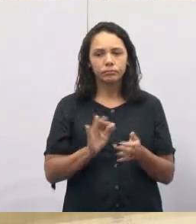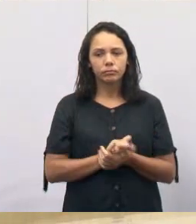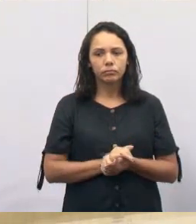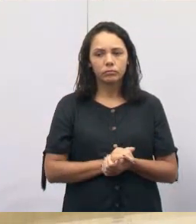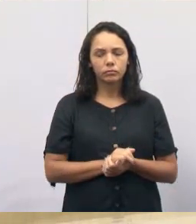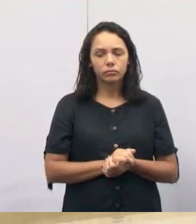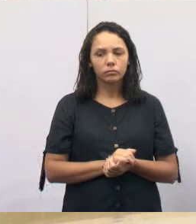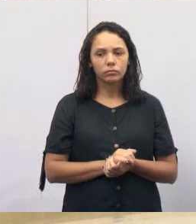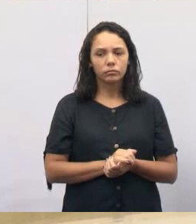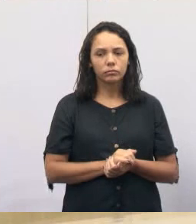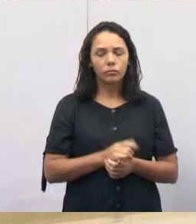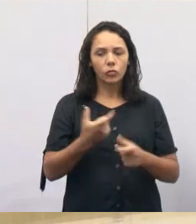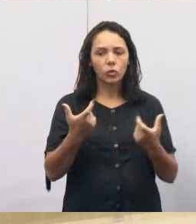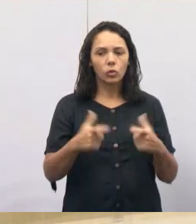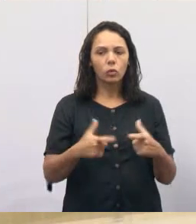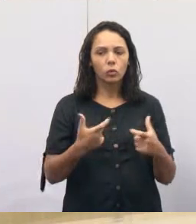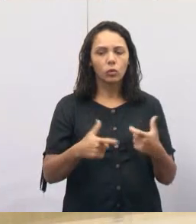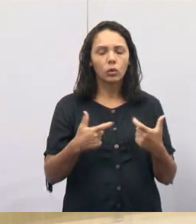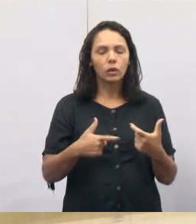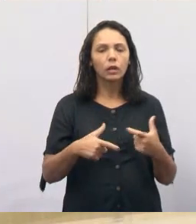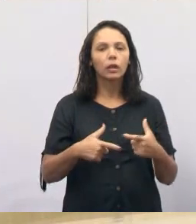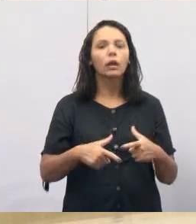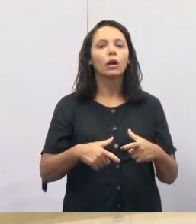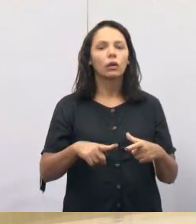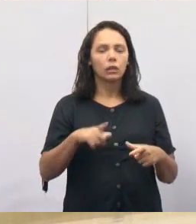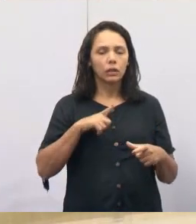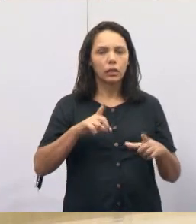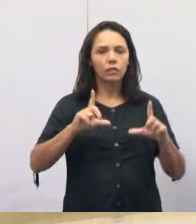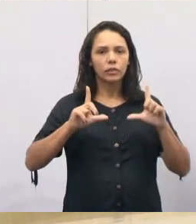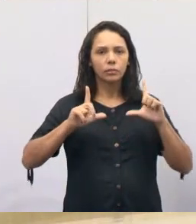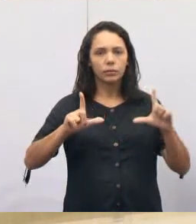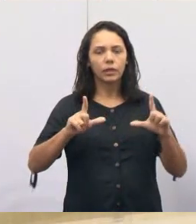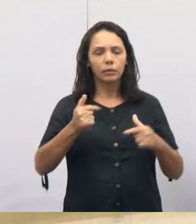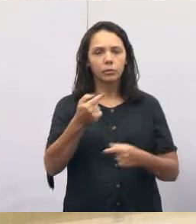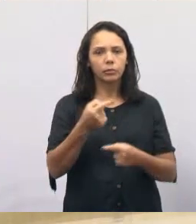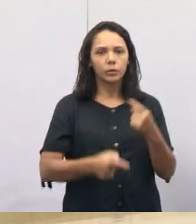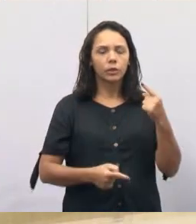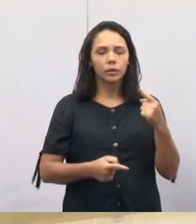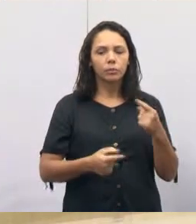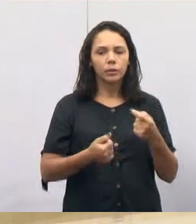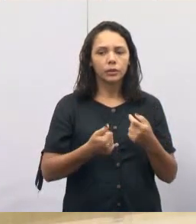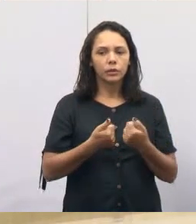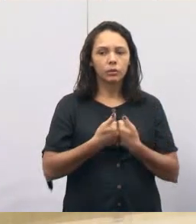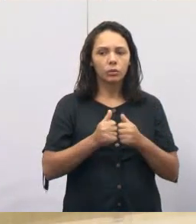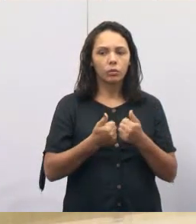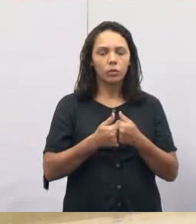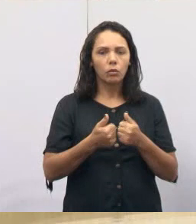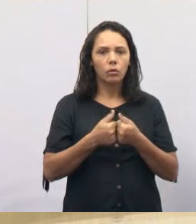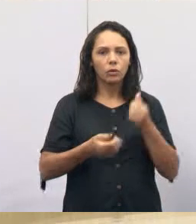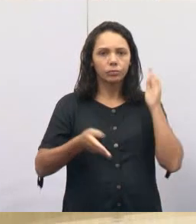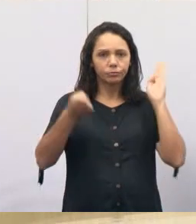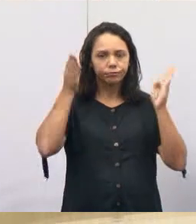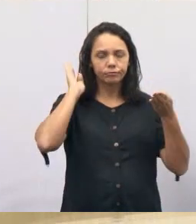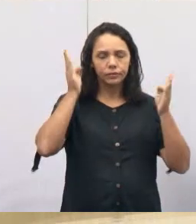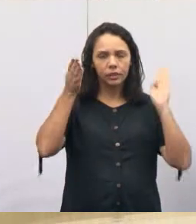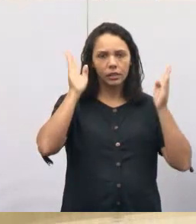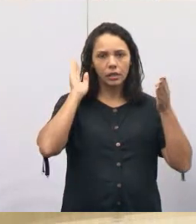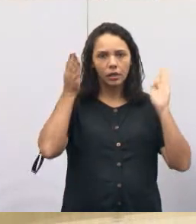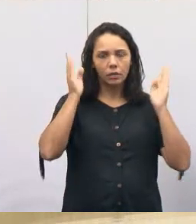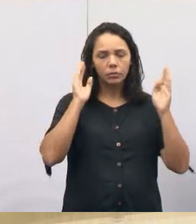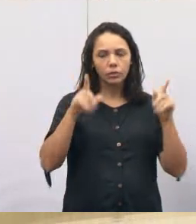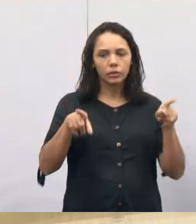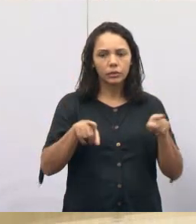pedido de informação, o local foi sinalizado com placa de proibição de tráfego de caminhões e ônibus e as empresas que fazem